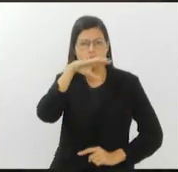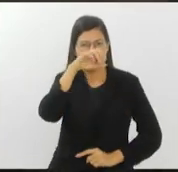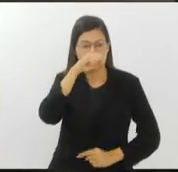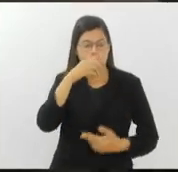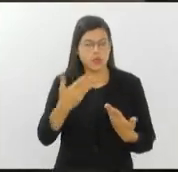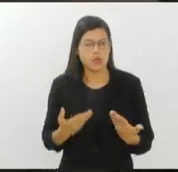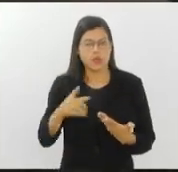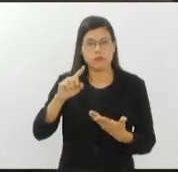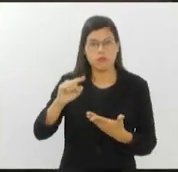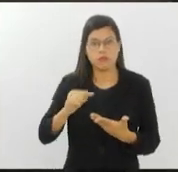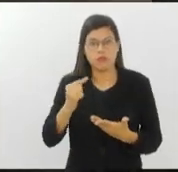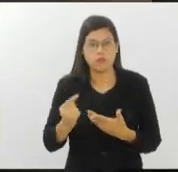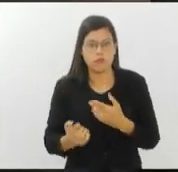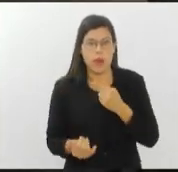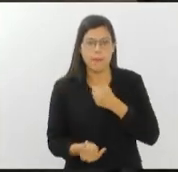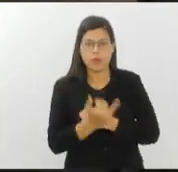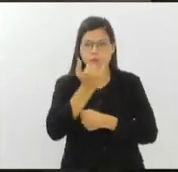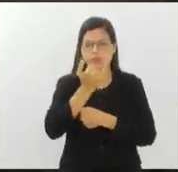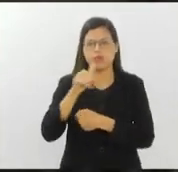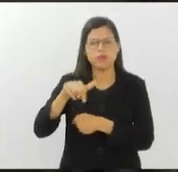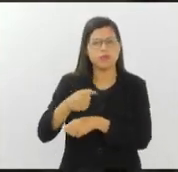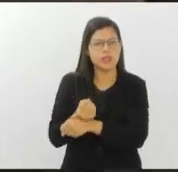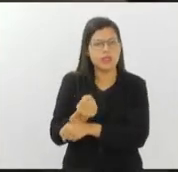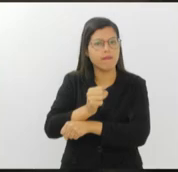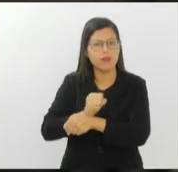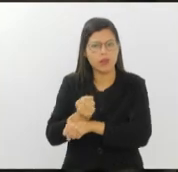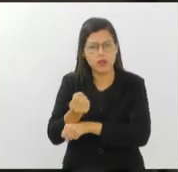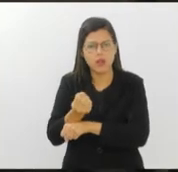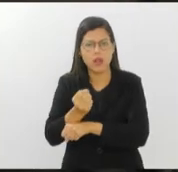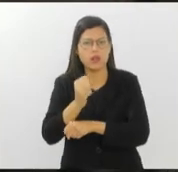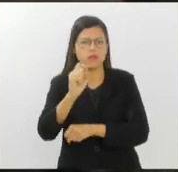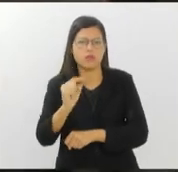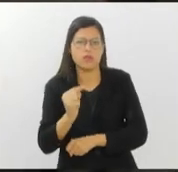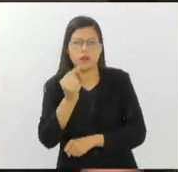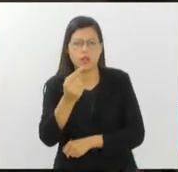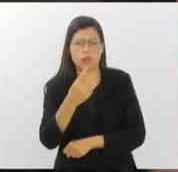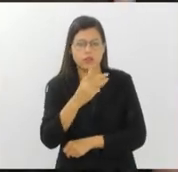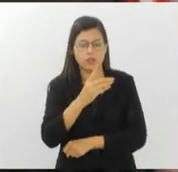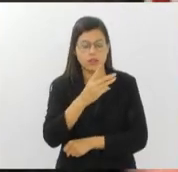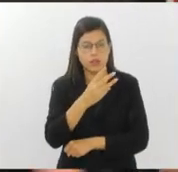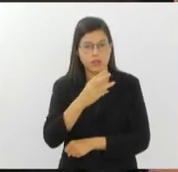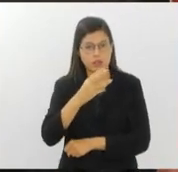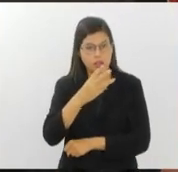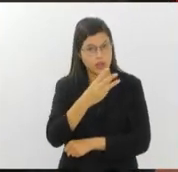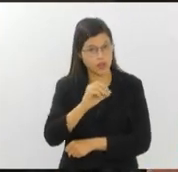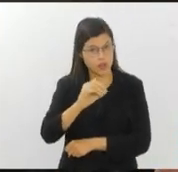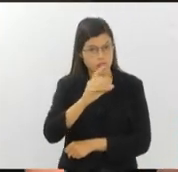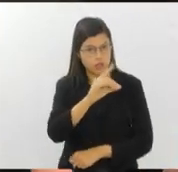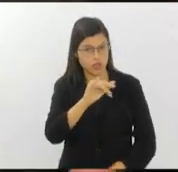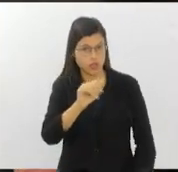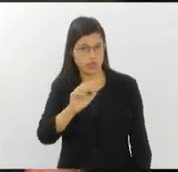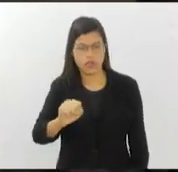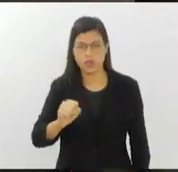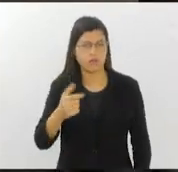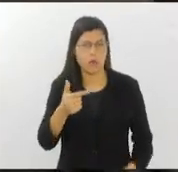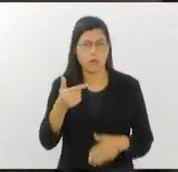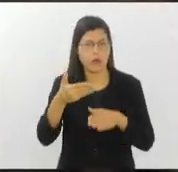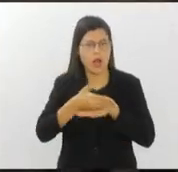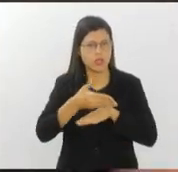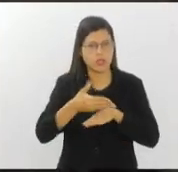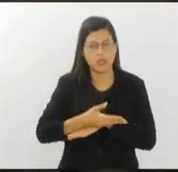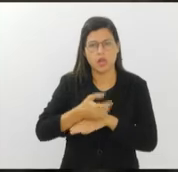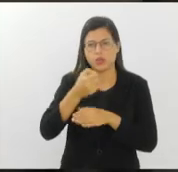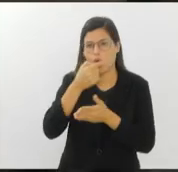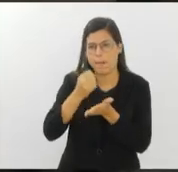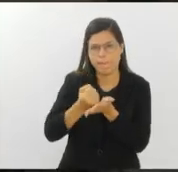carta dizendo, olha, se vire, a partir do dia 30, daqui a 30 dias, você simplesmente não tem mais acesso ao seu